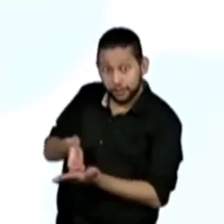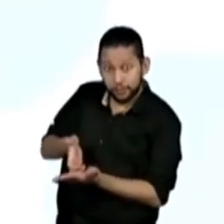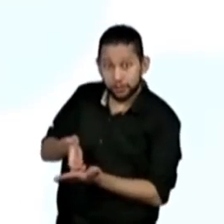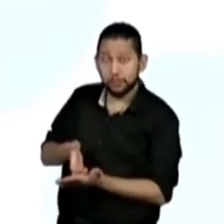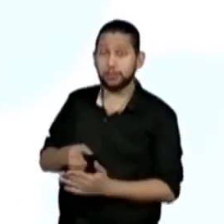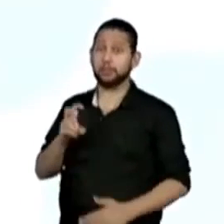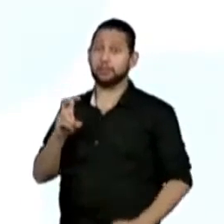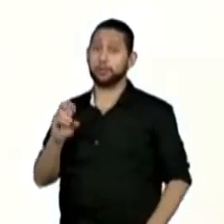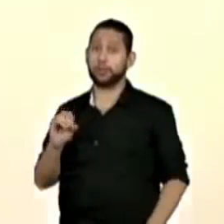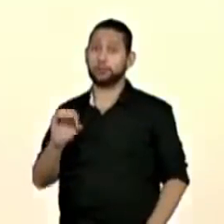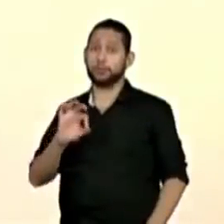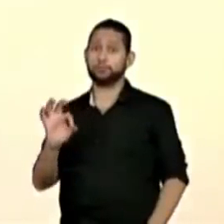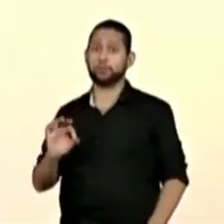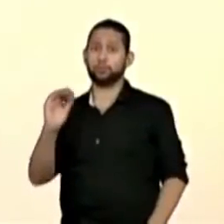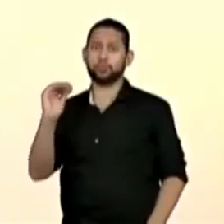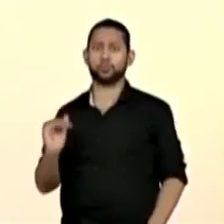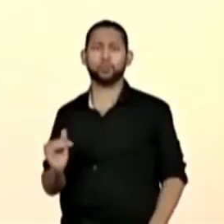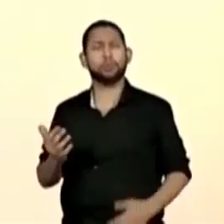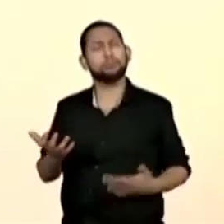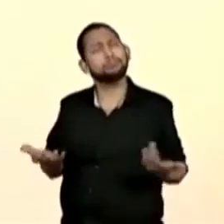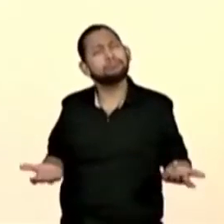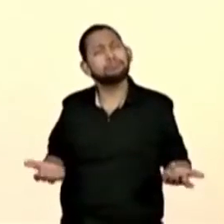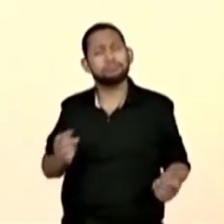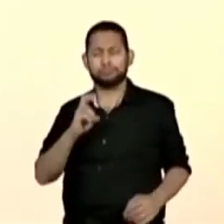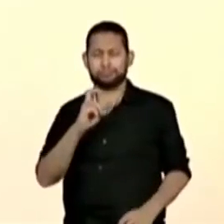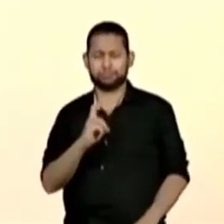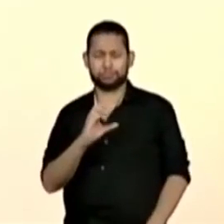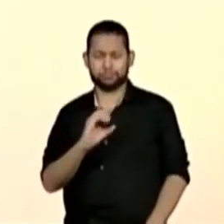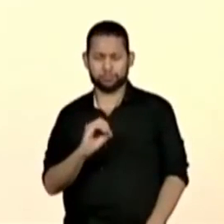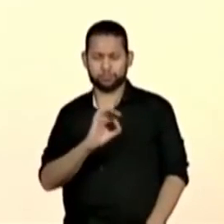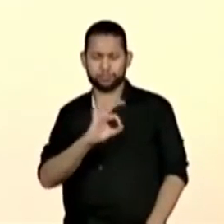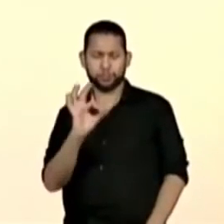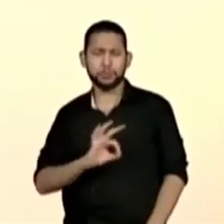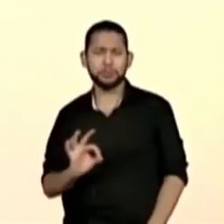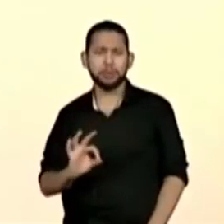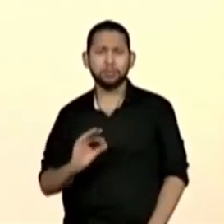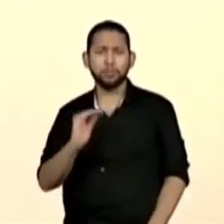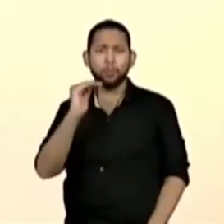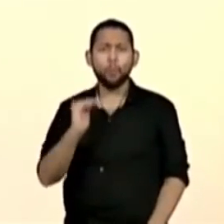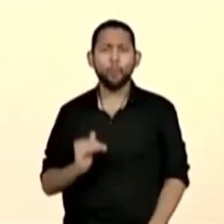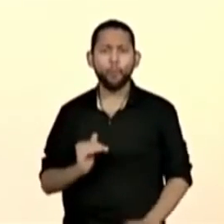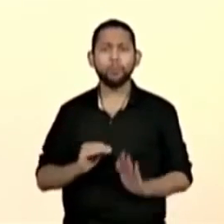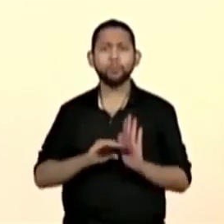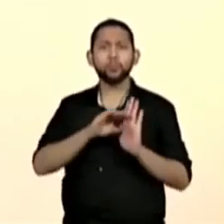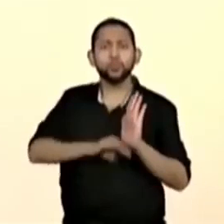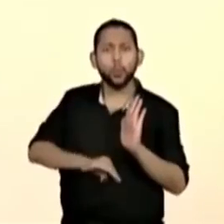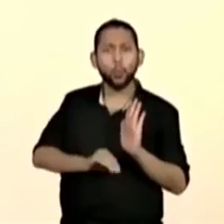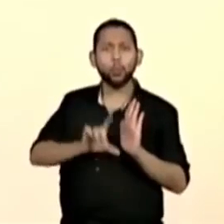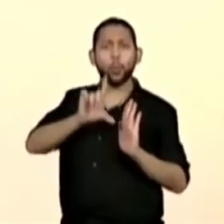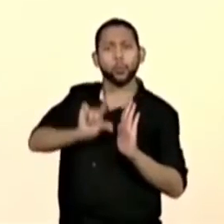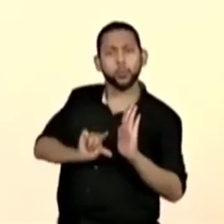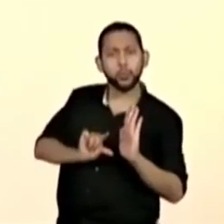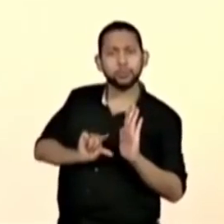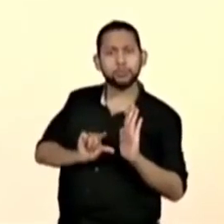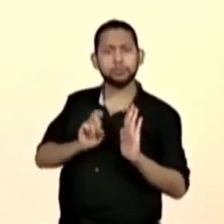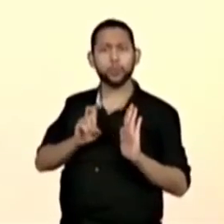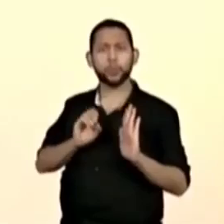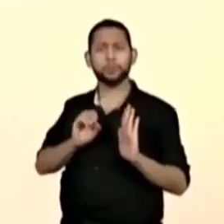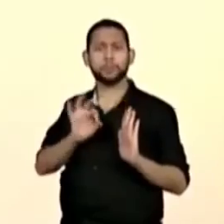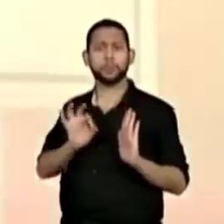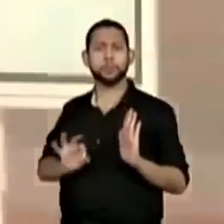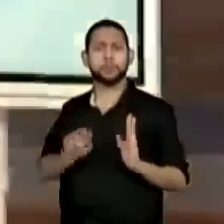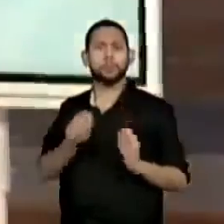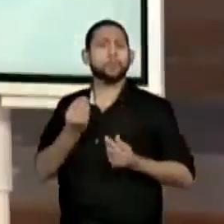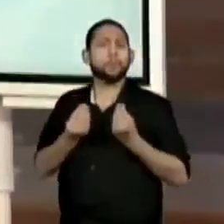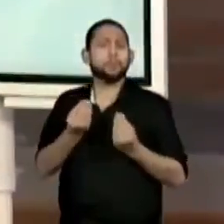50% de desconto Como eu posso pensar Então nesse desconto e saber de fato